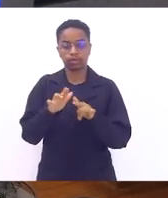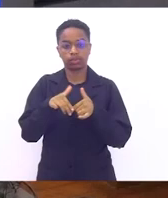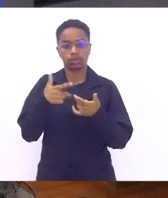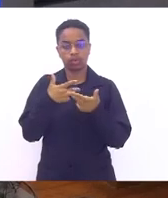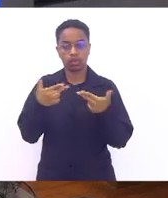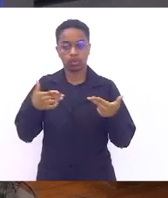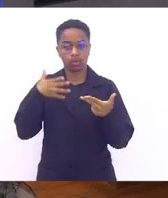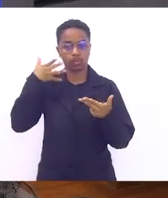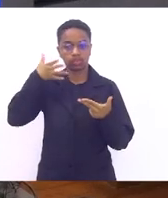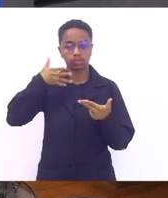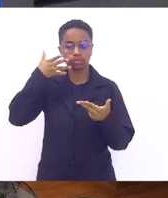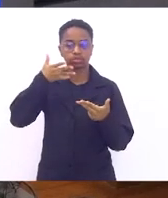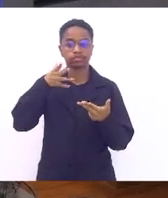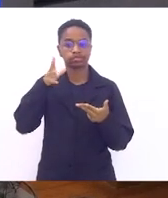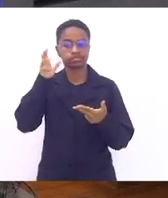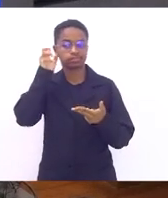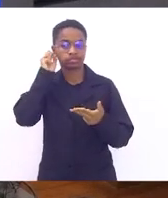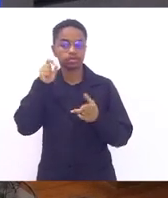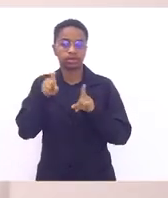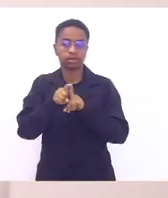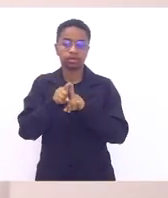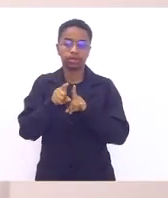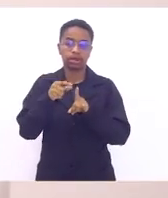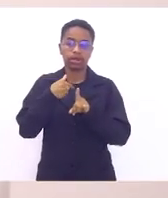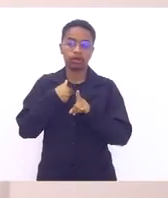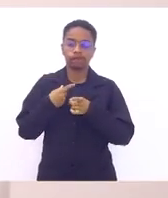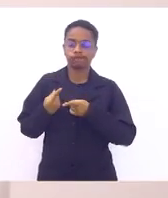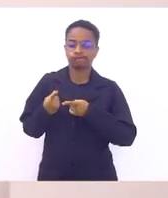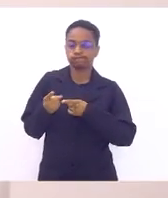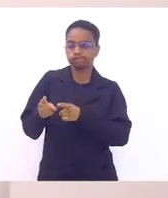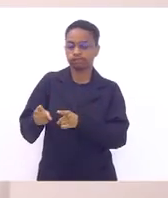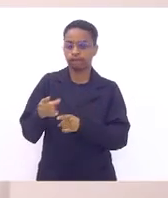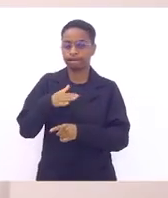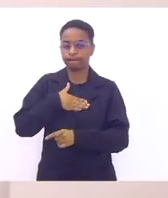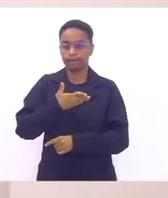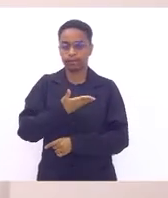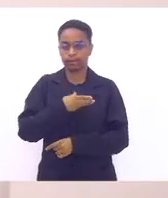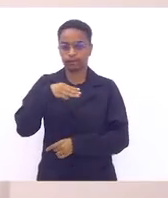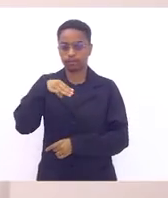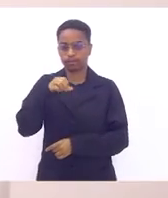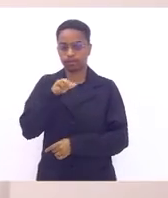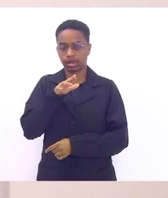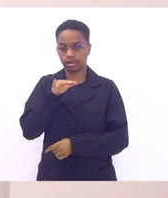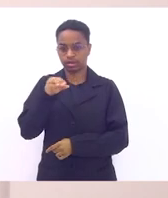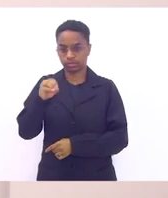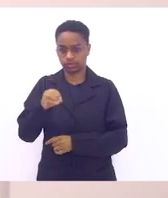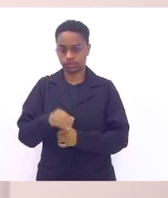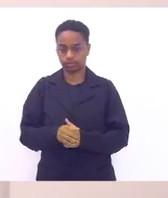vou tomar a liberdade de fazer uma provocação aqui para o meu amigo Mário.